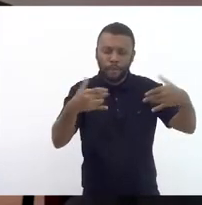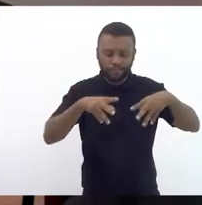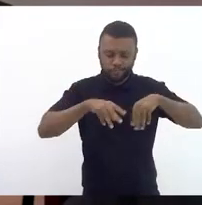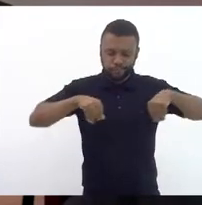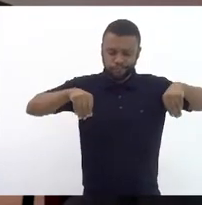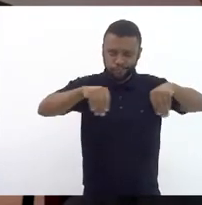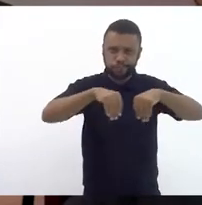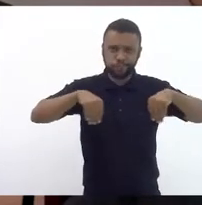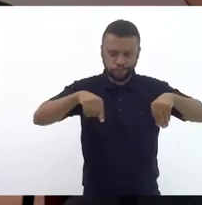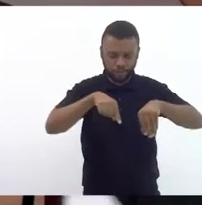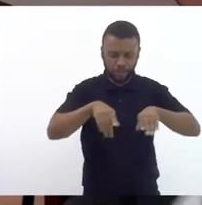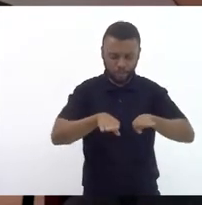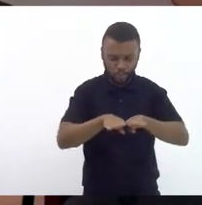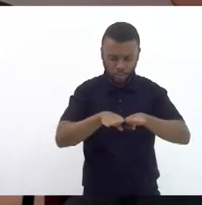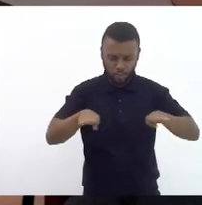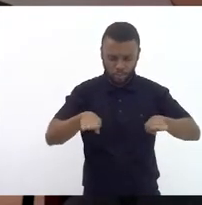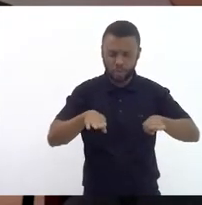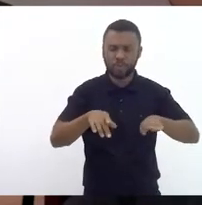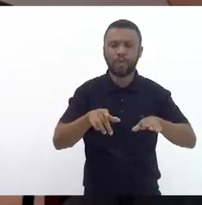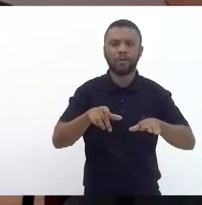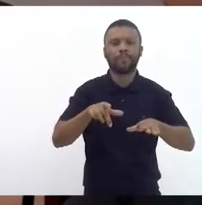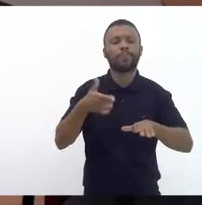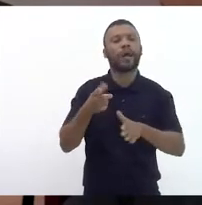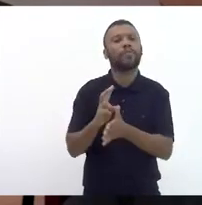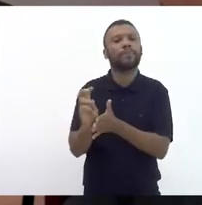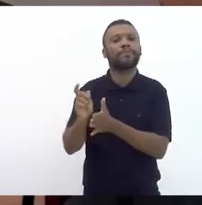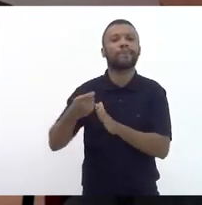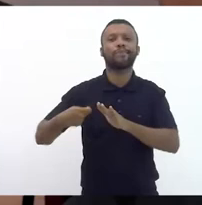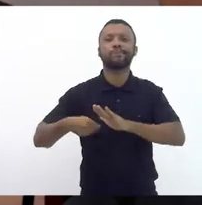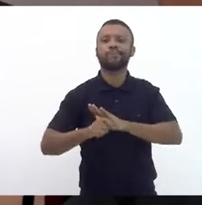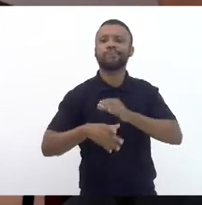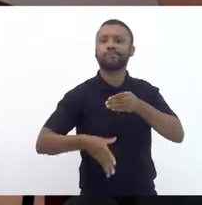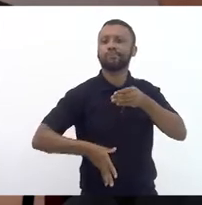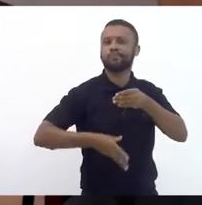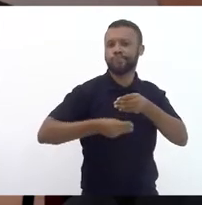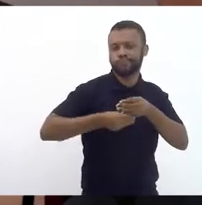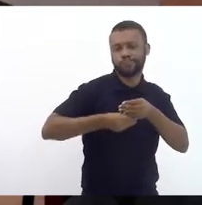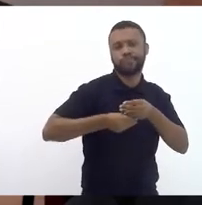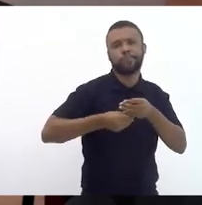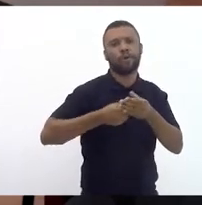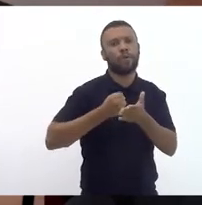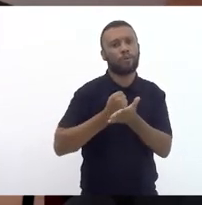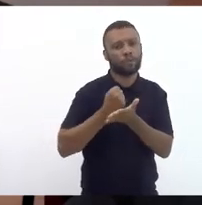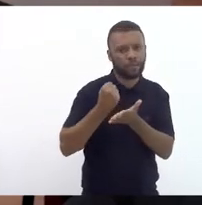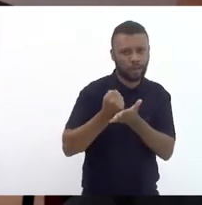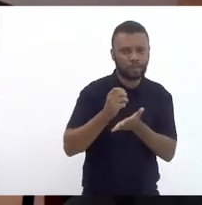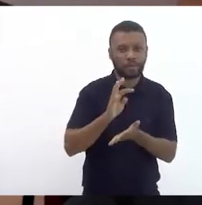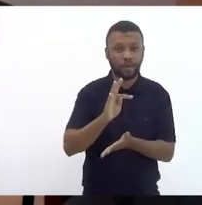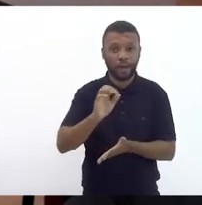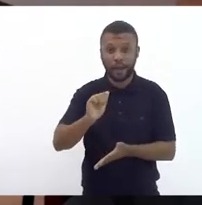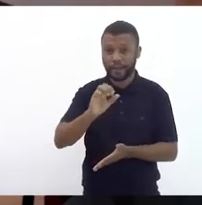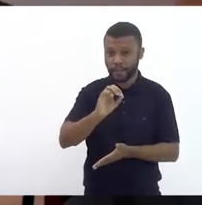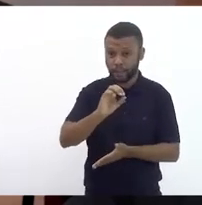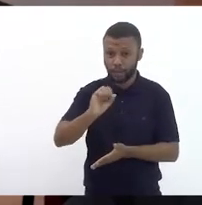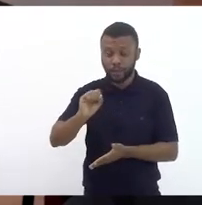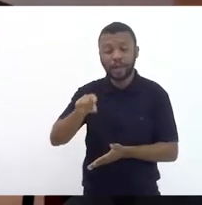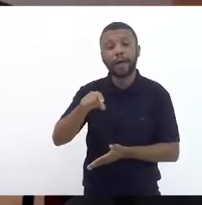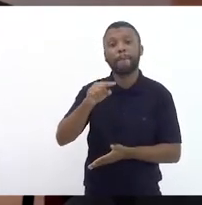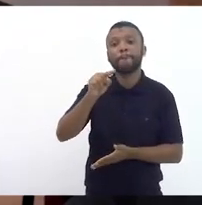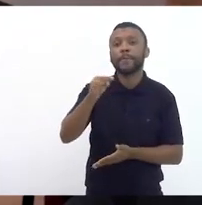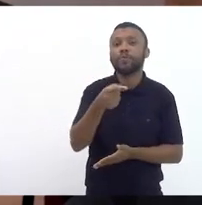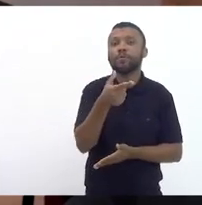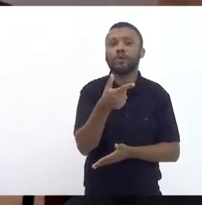fazendo investimentos adicionais. O investimento contratual do TA 08 era R$ 1.240,